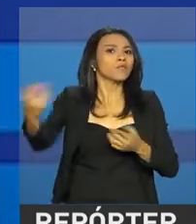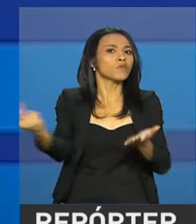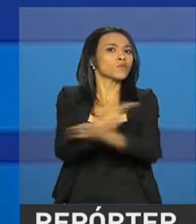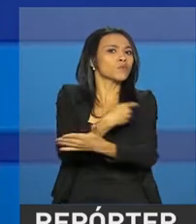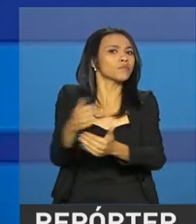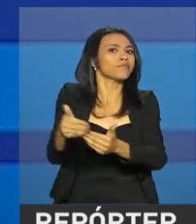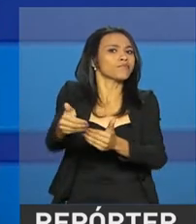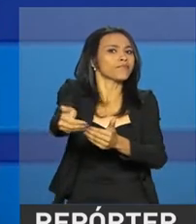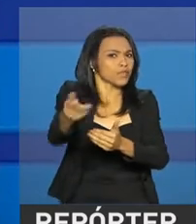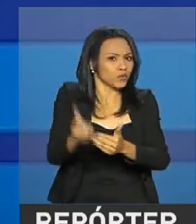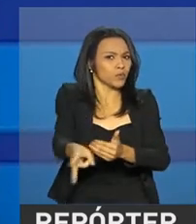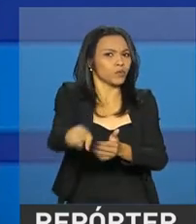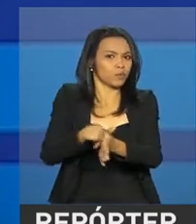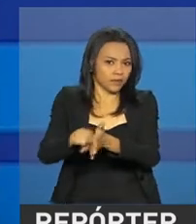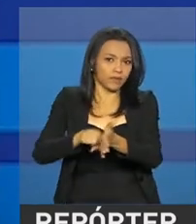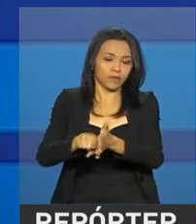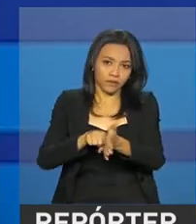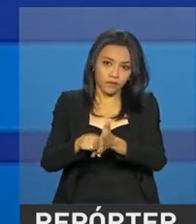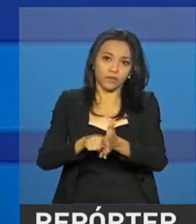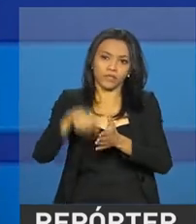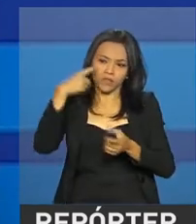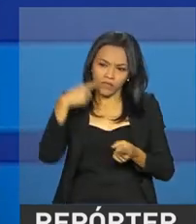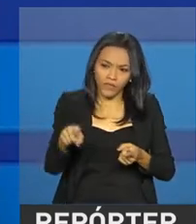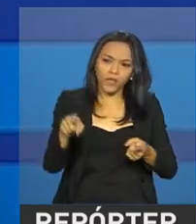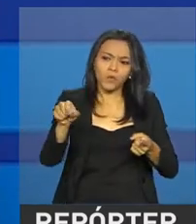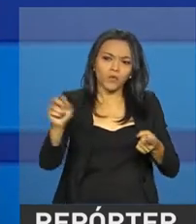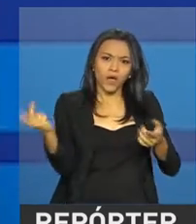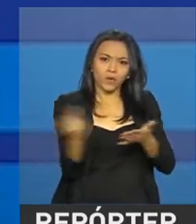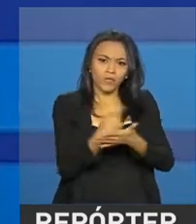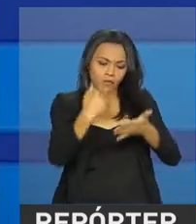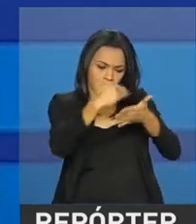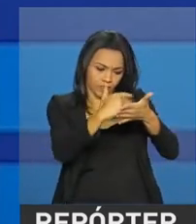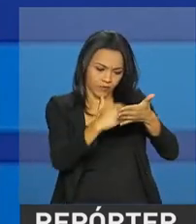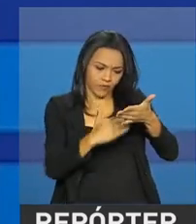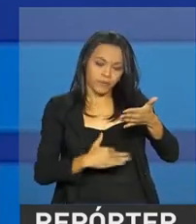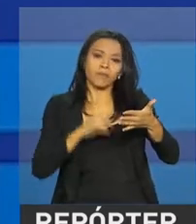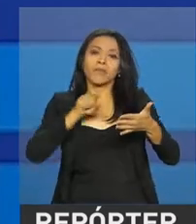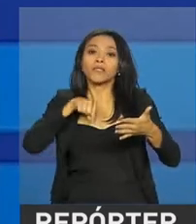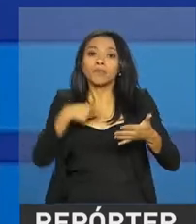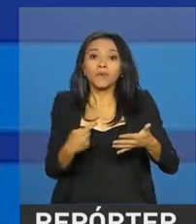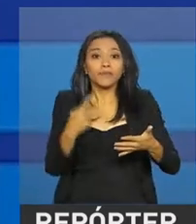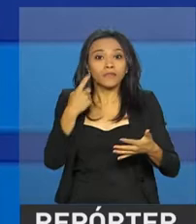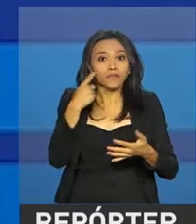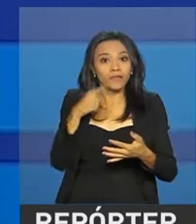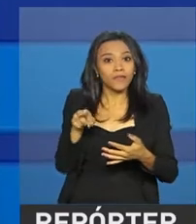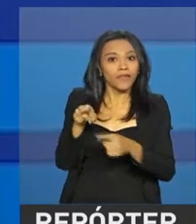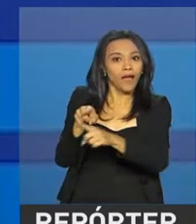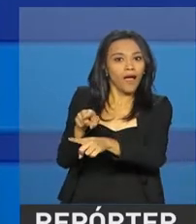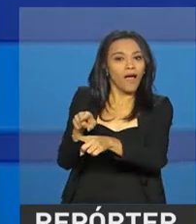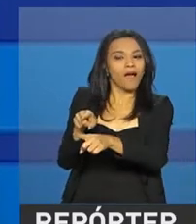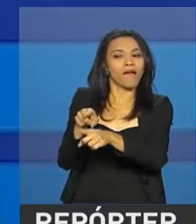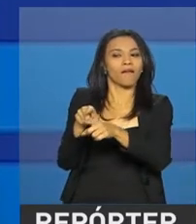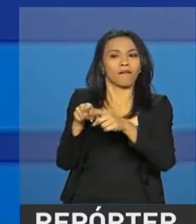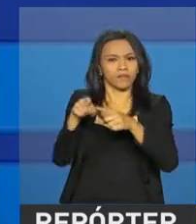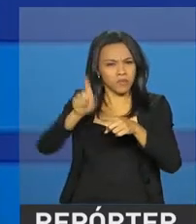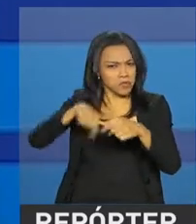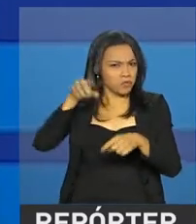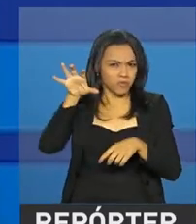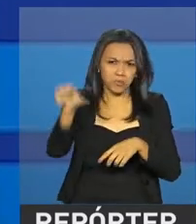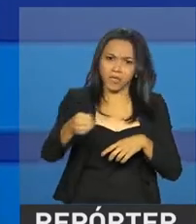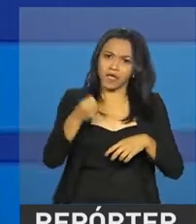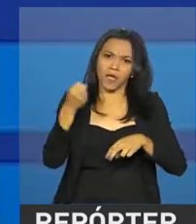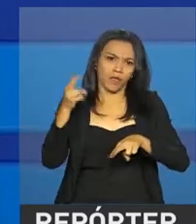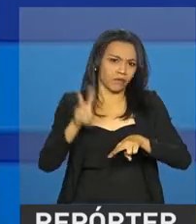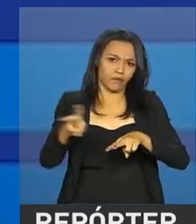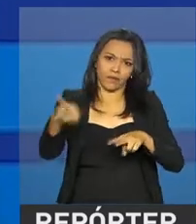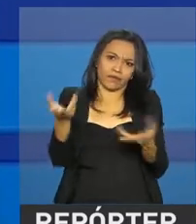esse, identificando, circunscrever, né, e dar resposta eficiente para que aquele caso isolado seja definitivamente punido, não venha se